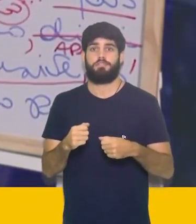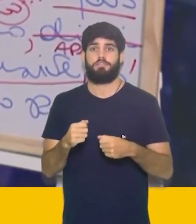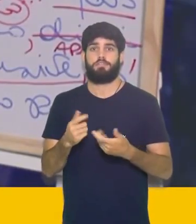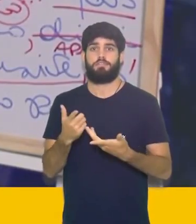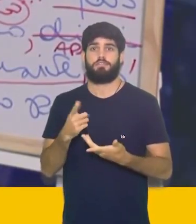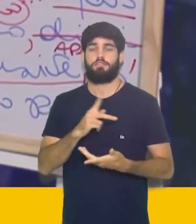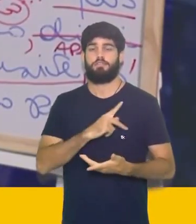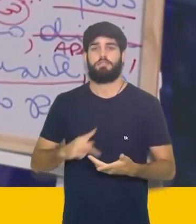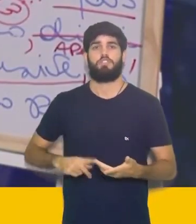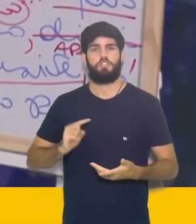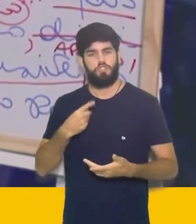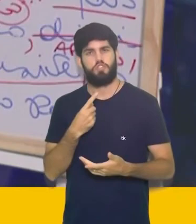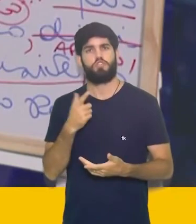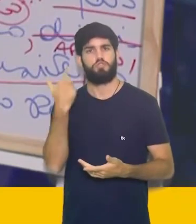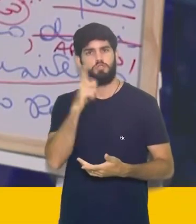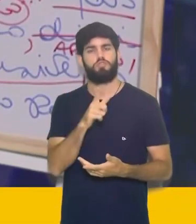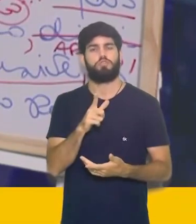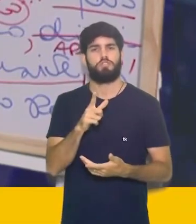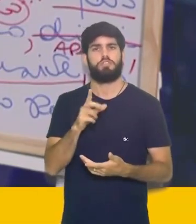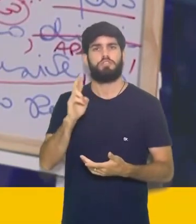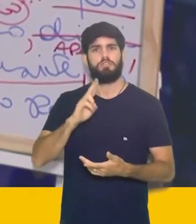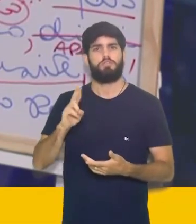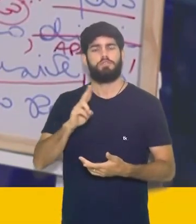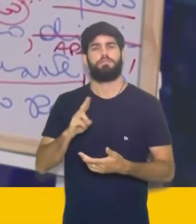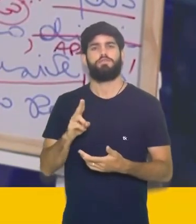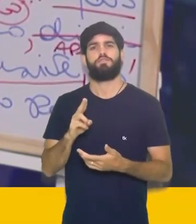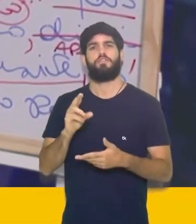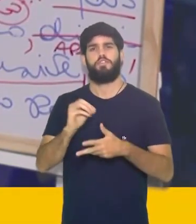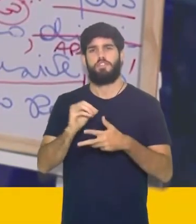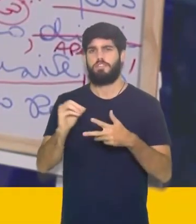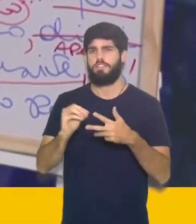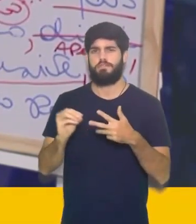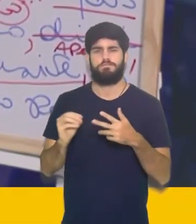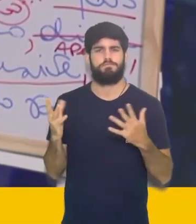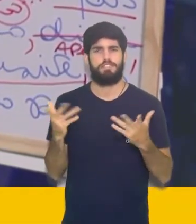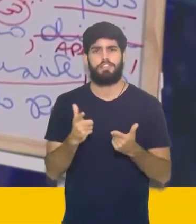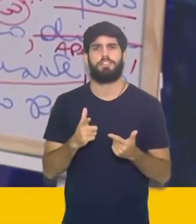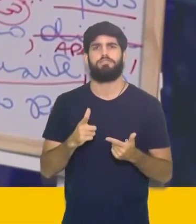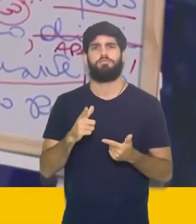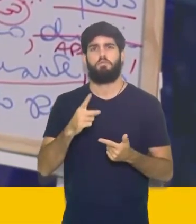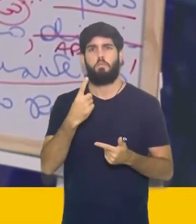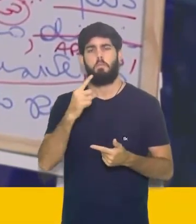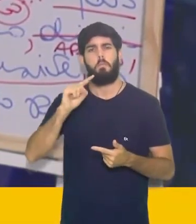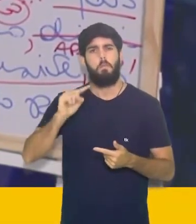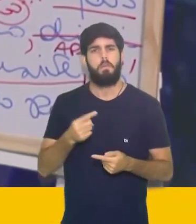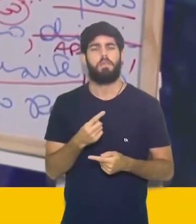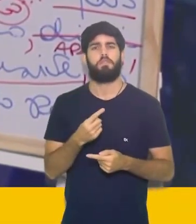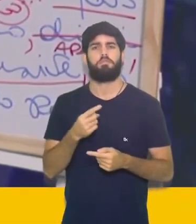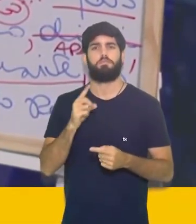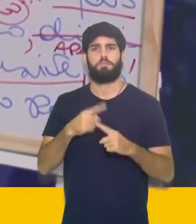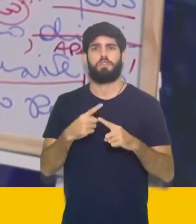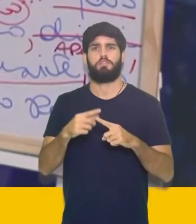vai conseguir a vaga da gente na universidade pública, fazendo o Enem maravilhoso, tirando mil,